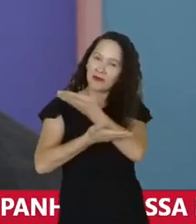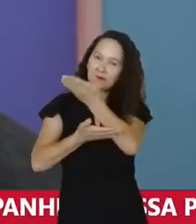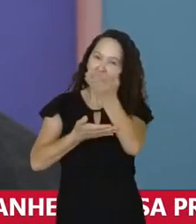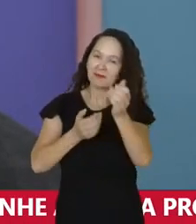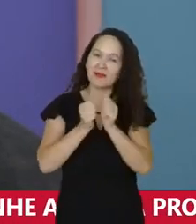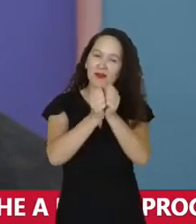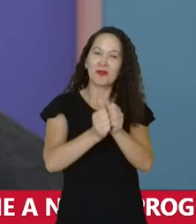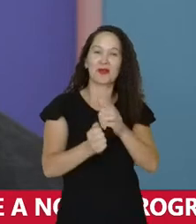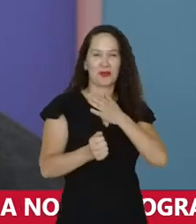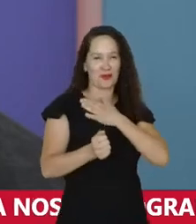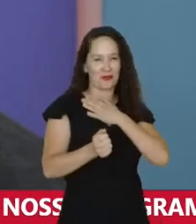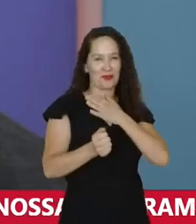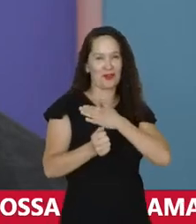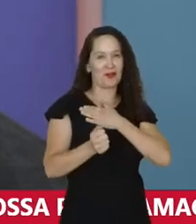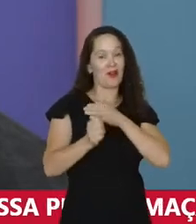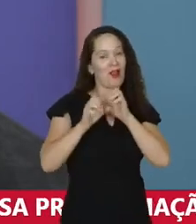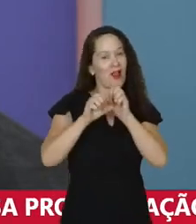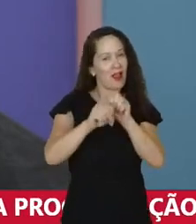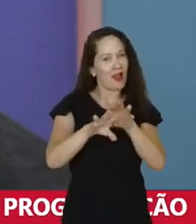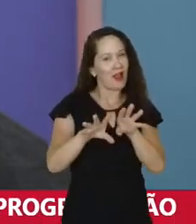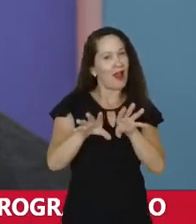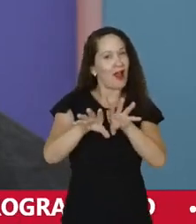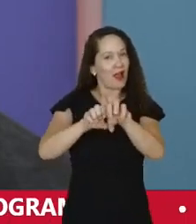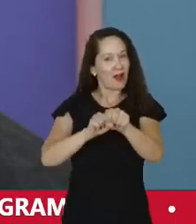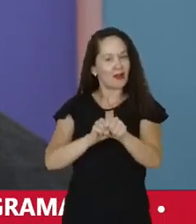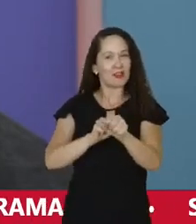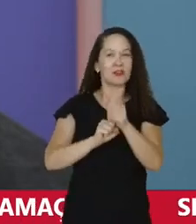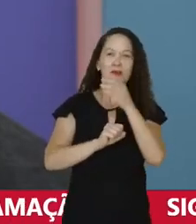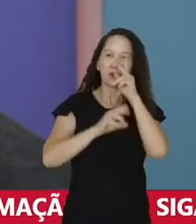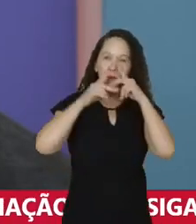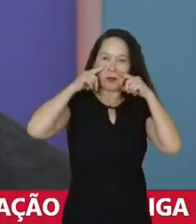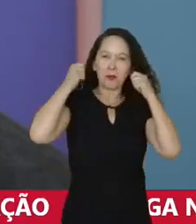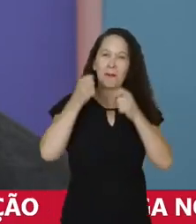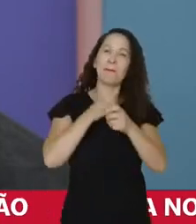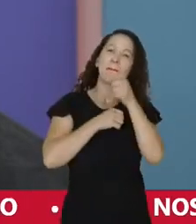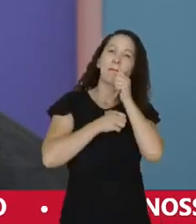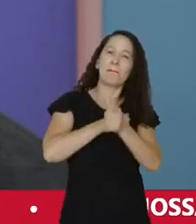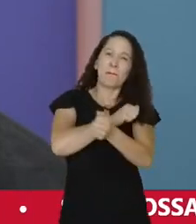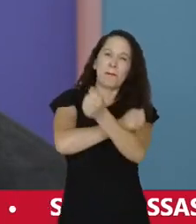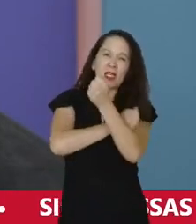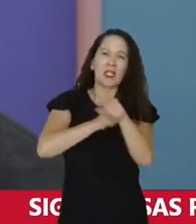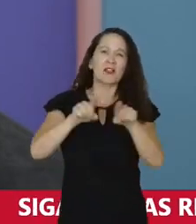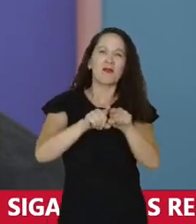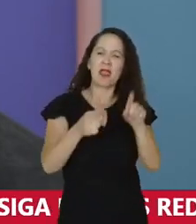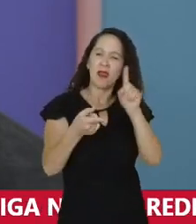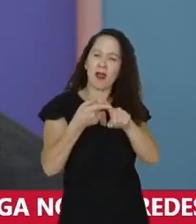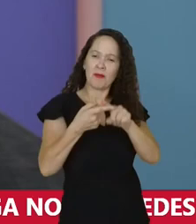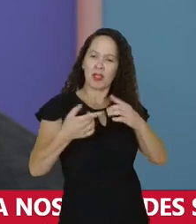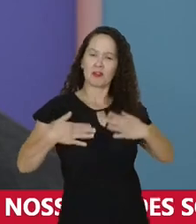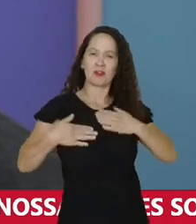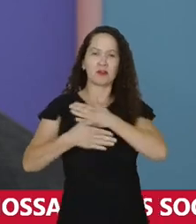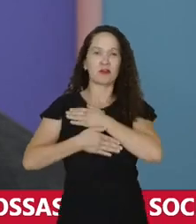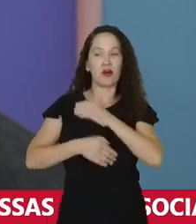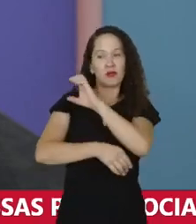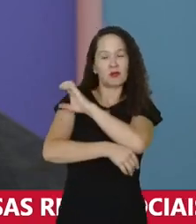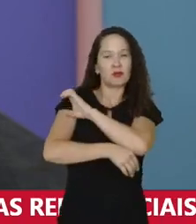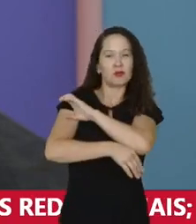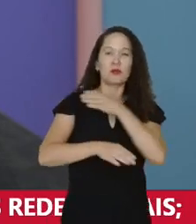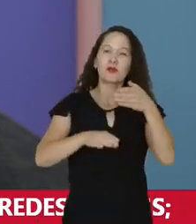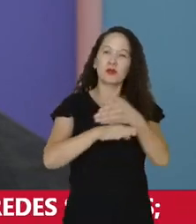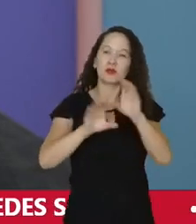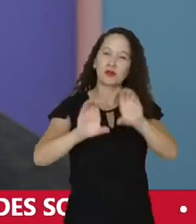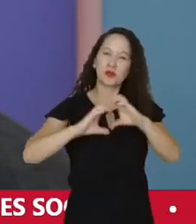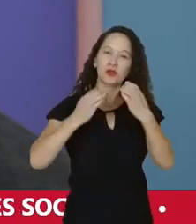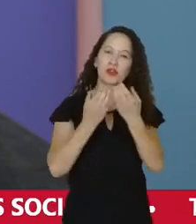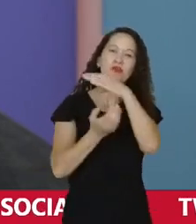acompanhar comigo a aula Patriarcado, Capitalismo e Ameaça aos Nossos Corpos, com a coordenadora integrante do